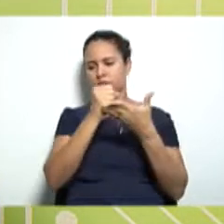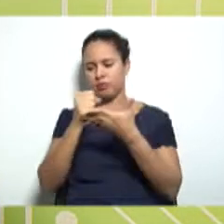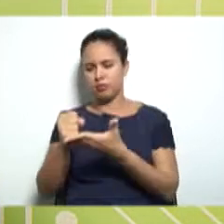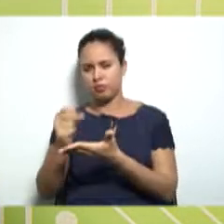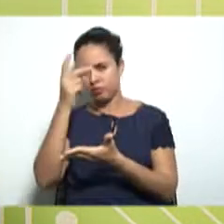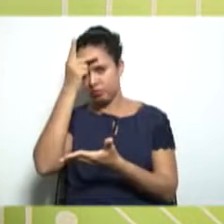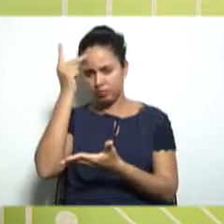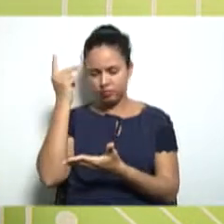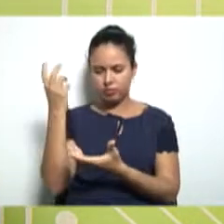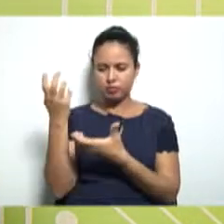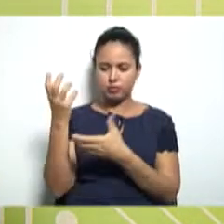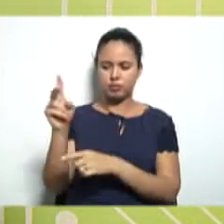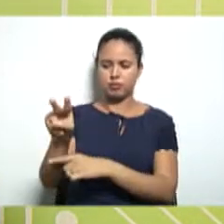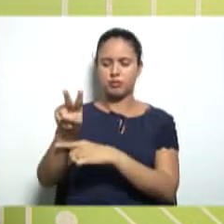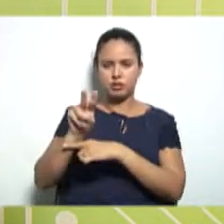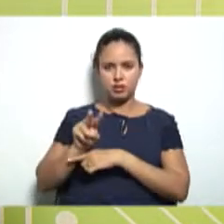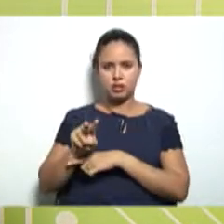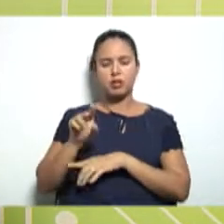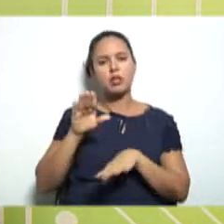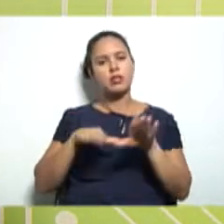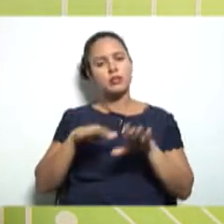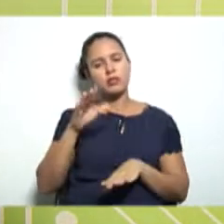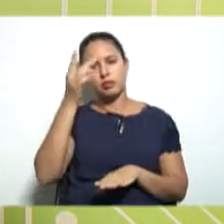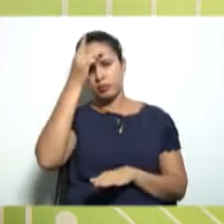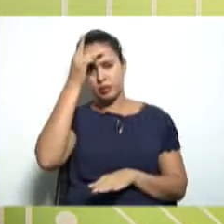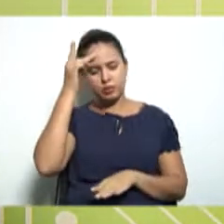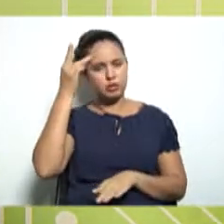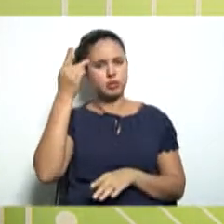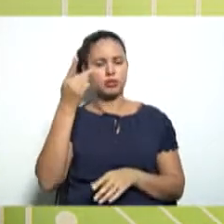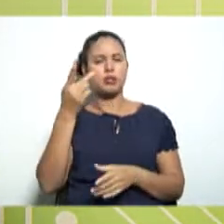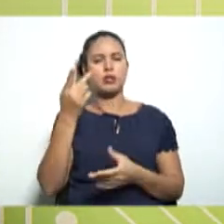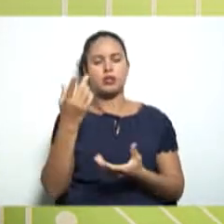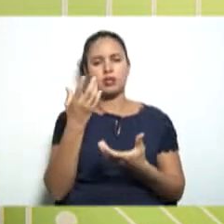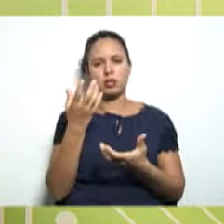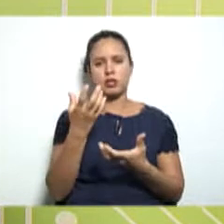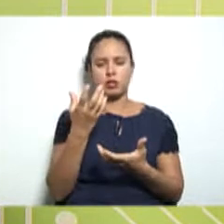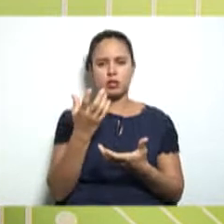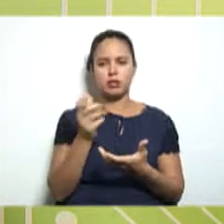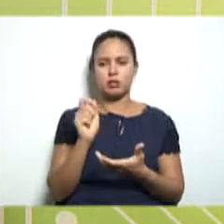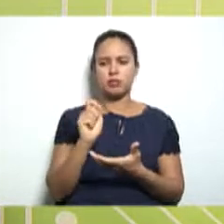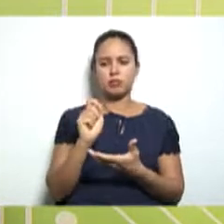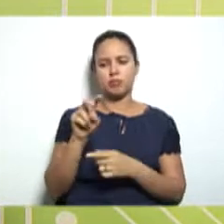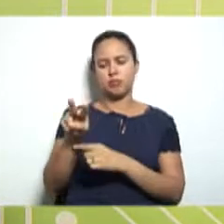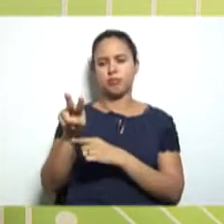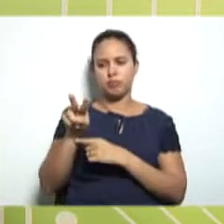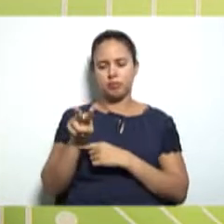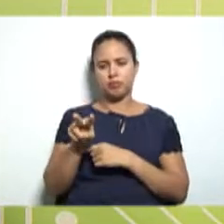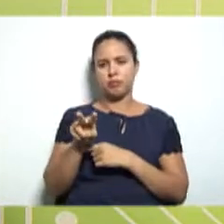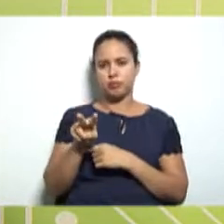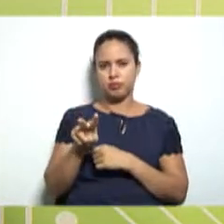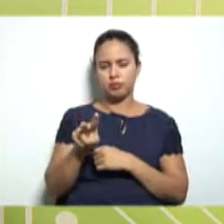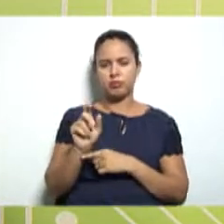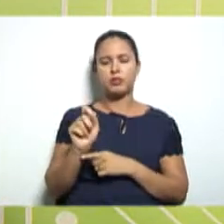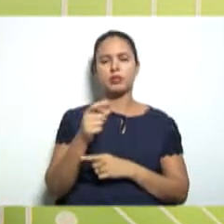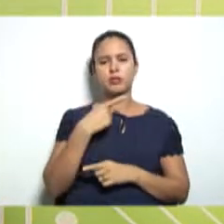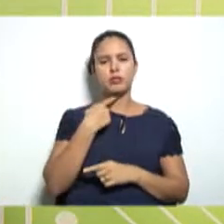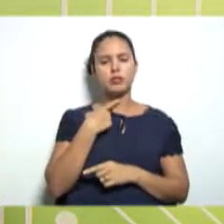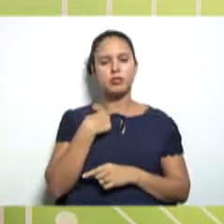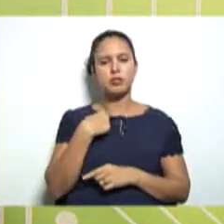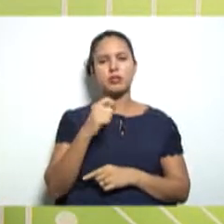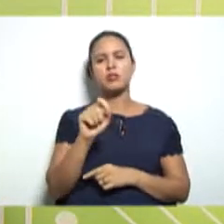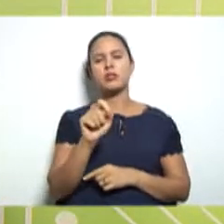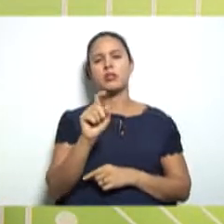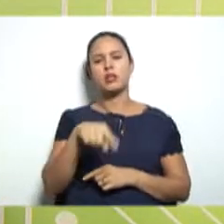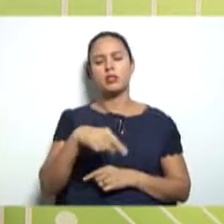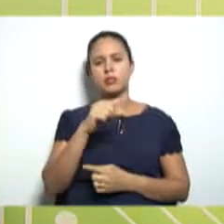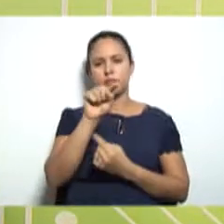quer tomar crédito não está fazendo isso só por motivo de consumo, não é só para parcelar uma geladeira ou um fogão. Muitas vezes quem vai tomar crédito